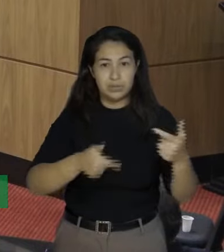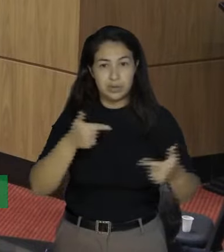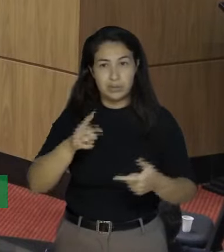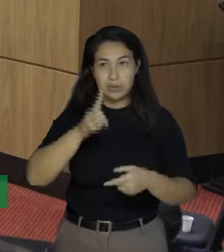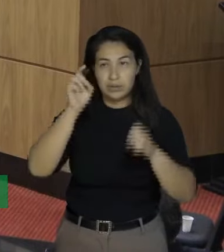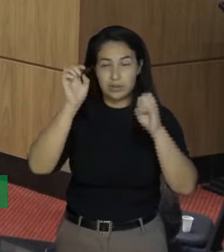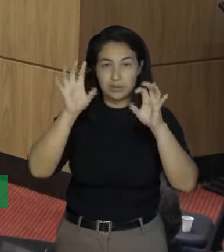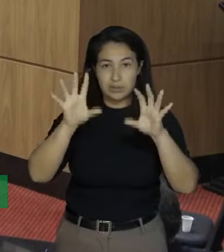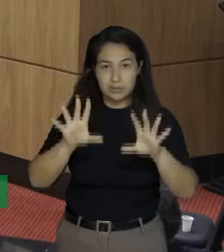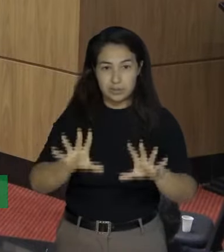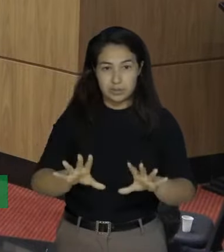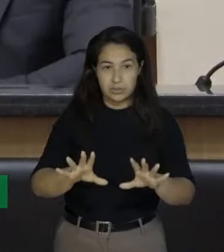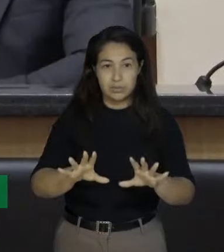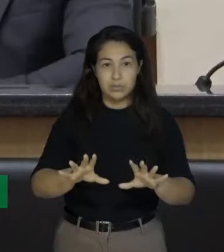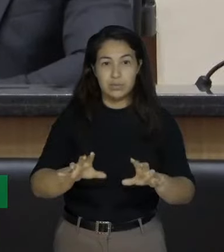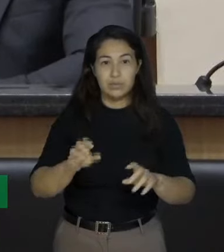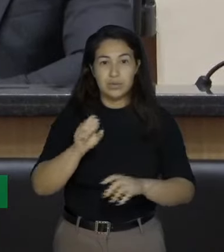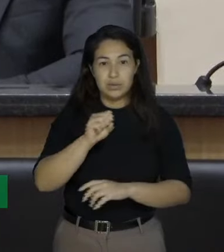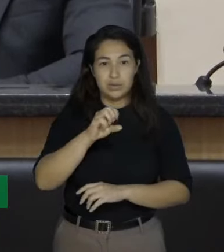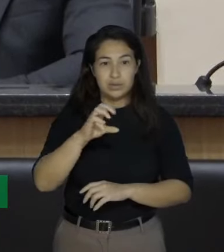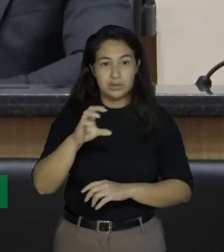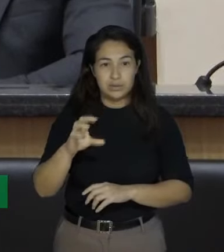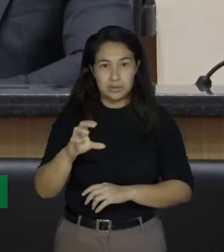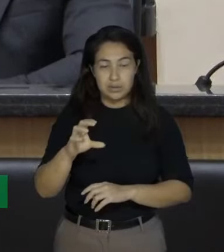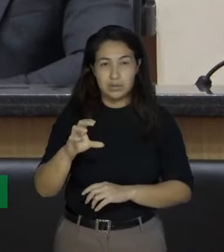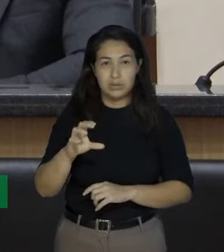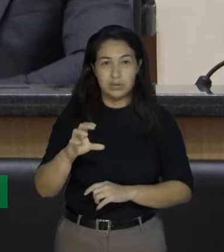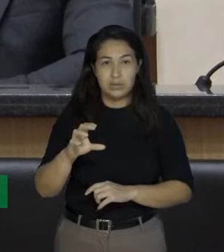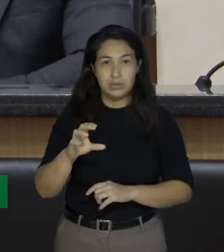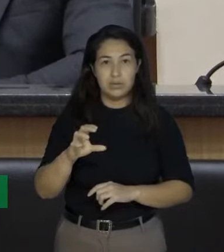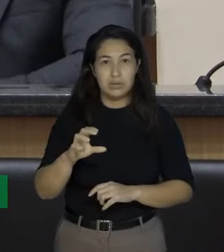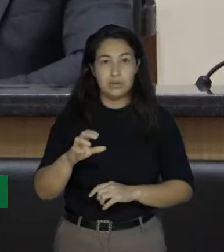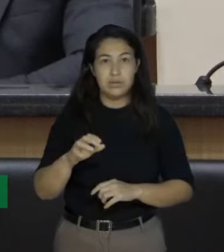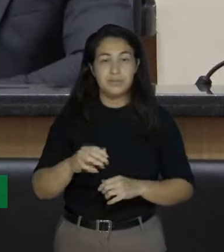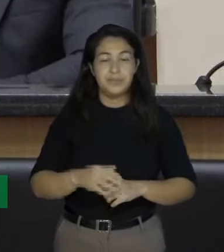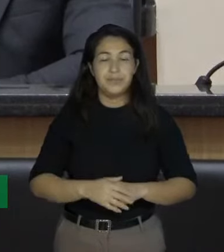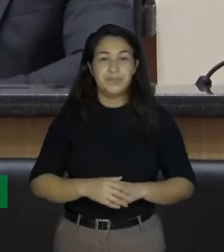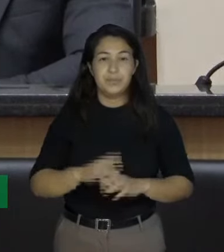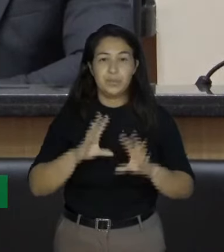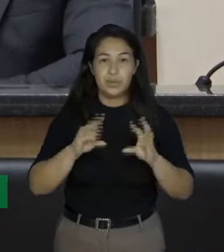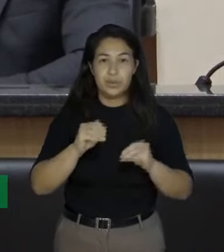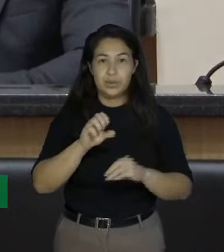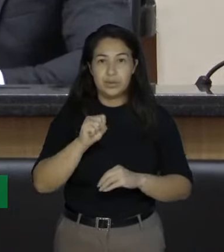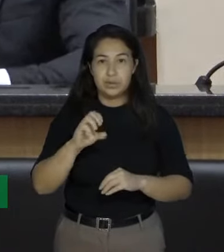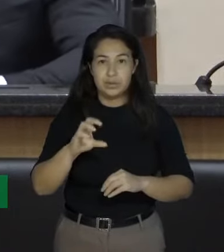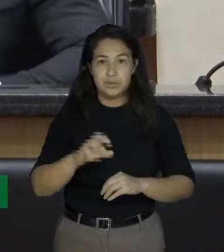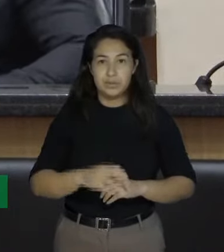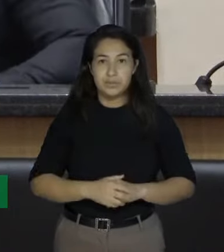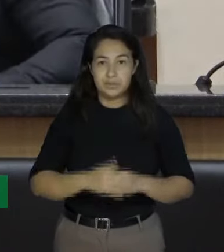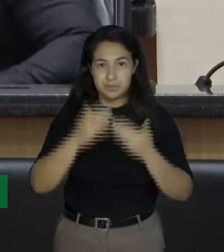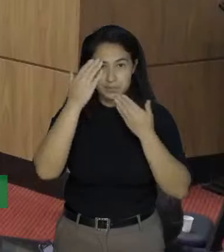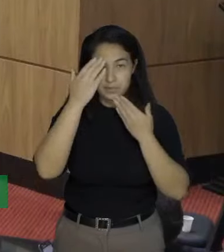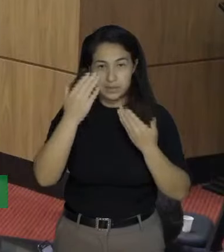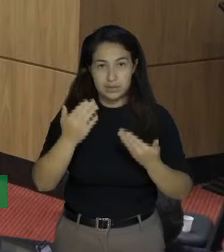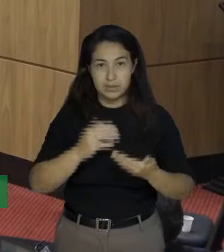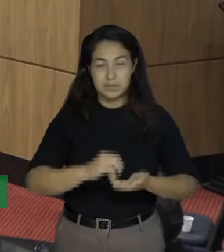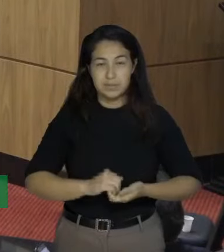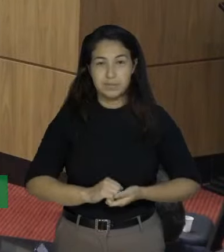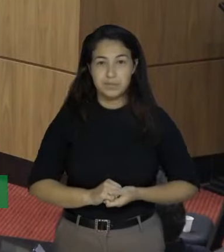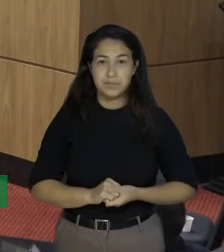iluminando Ministério Público Catarinense para prestar sempre esse trabalho de excelência por todo o Estado de Santa Catarina Muito obrigado